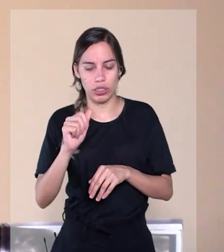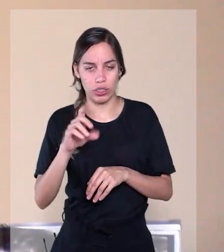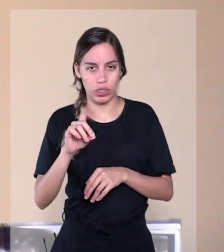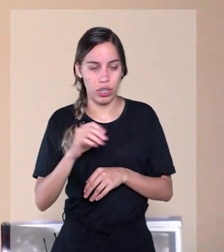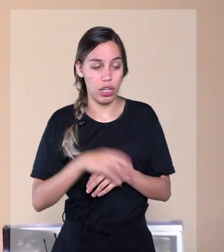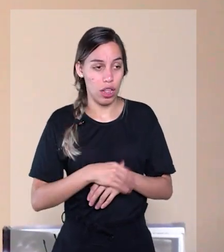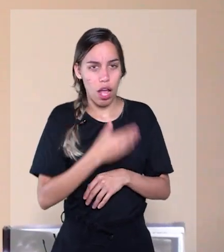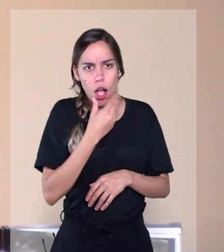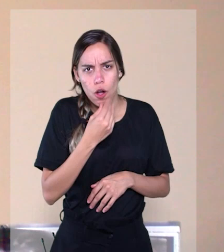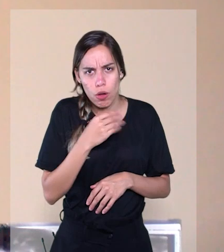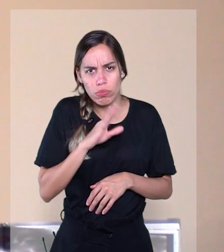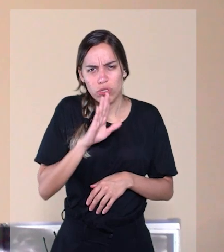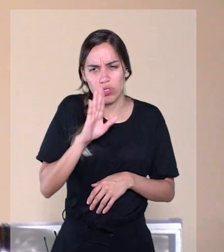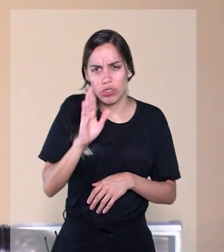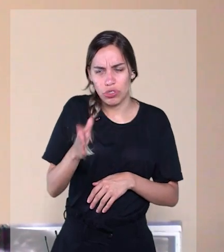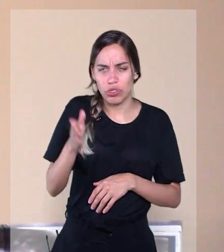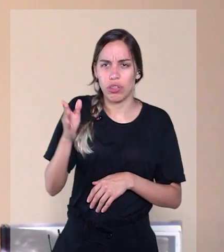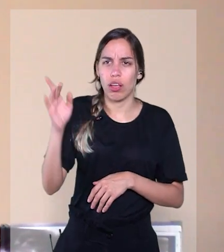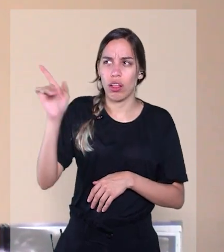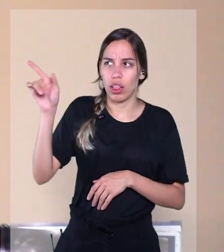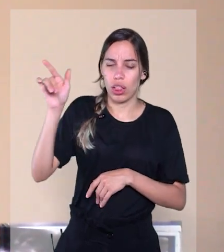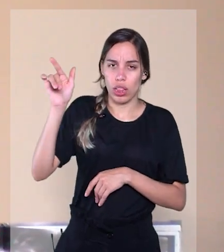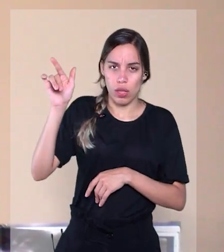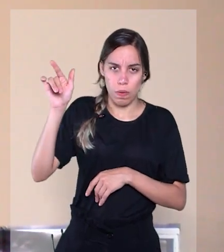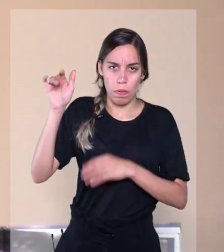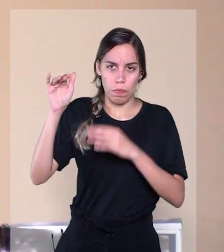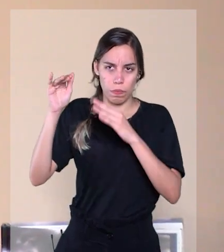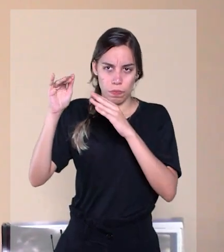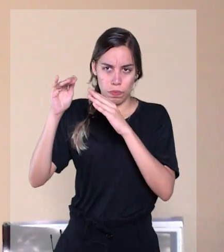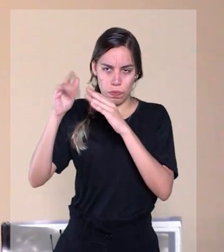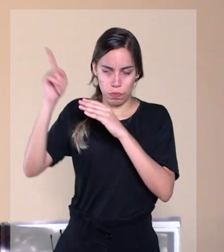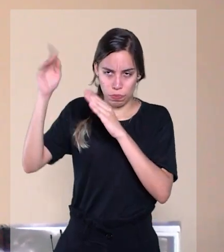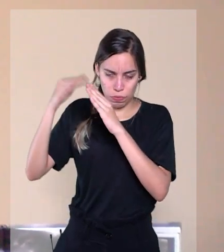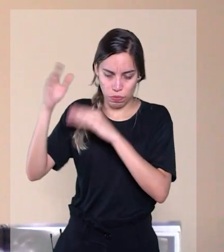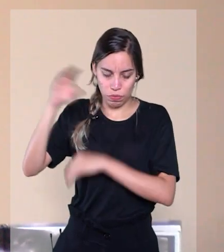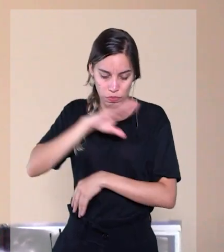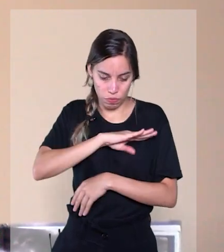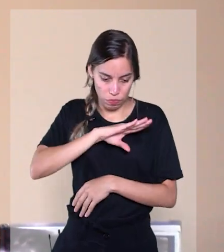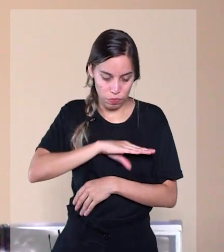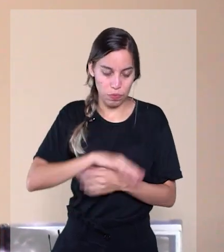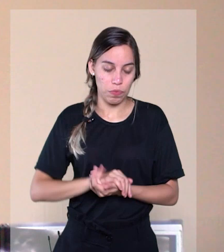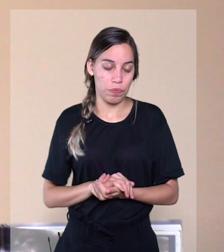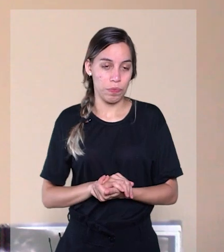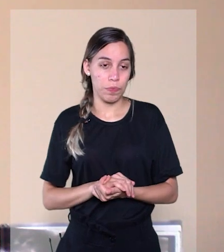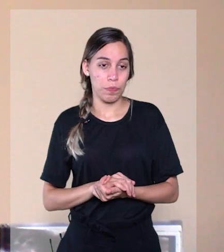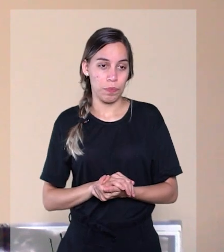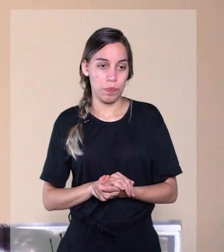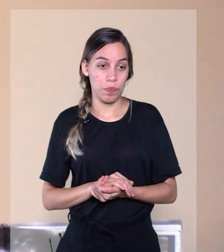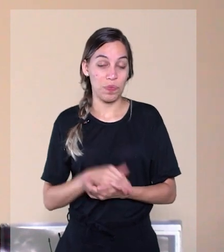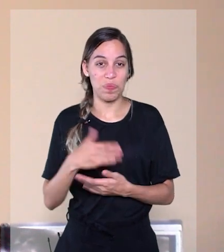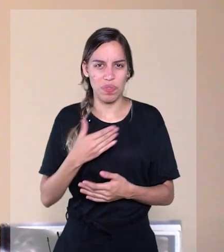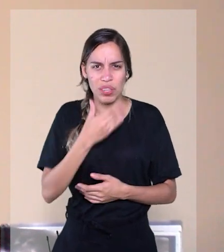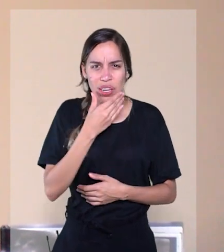brasileira. Atualmente, ele já foi diplomata, mas atualmente ele é embaixador da Comunidade dos Países da Língua Portuguesa. Então, ele é